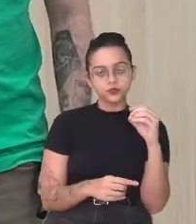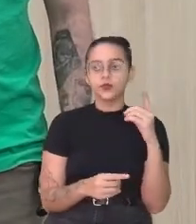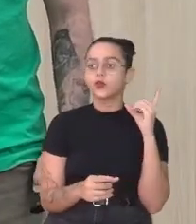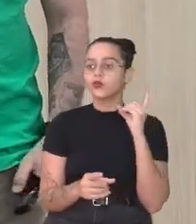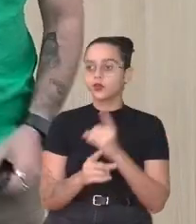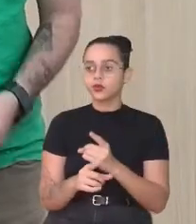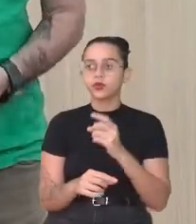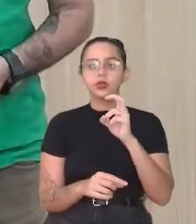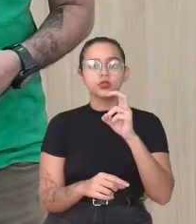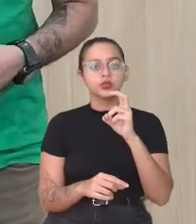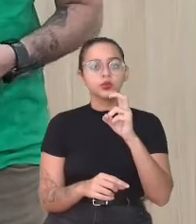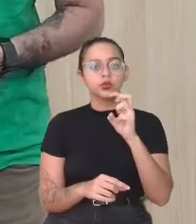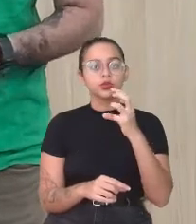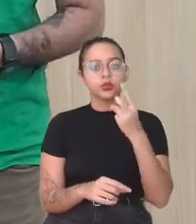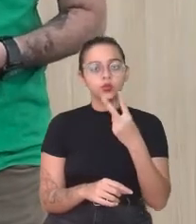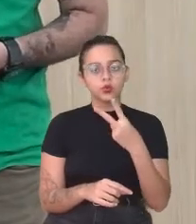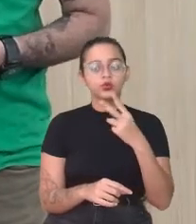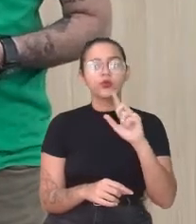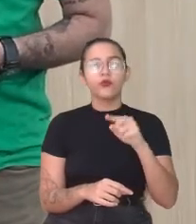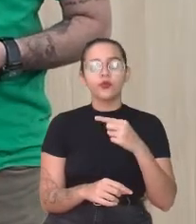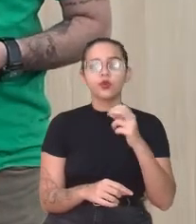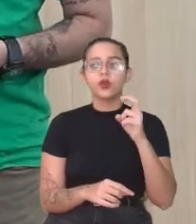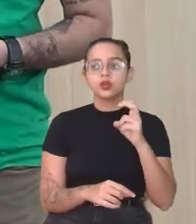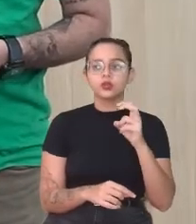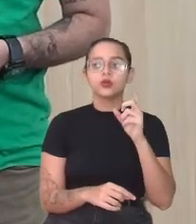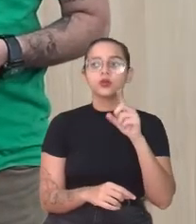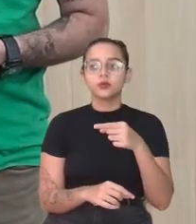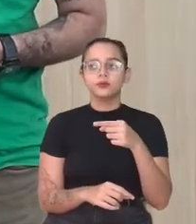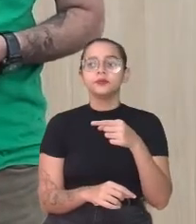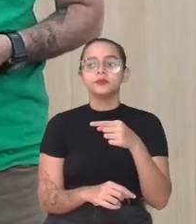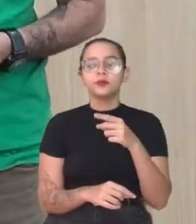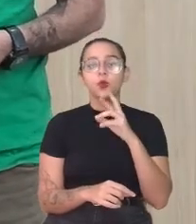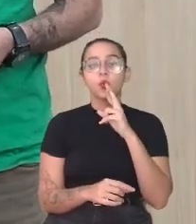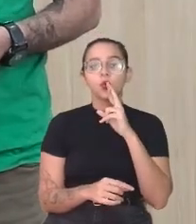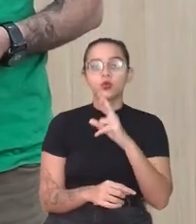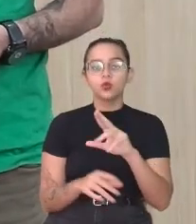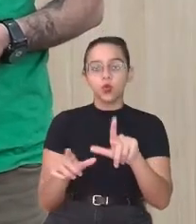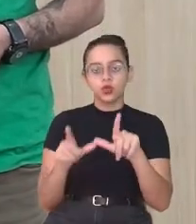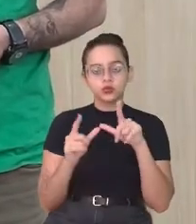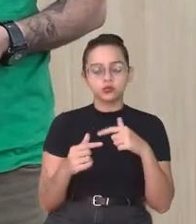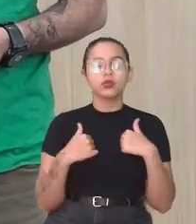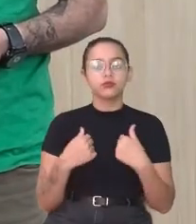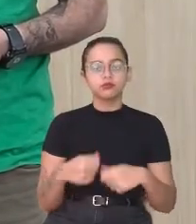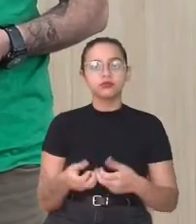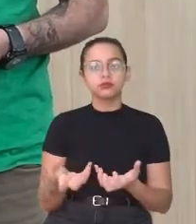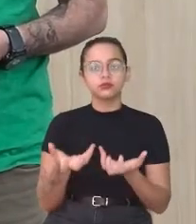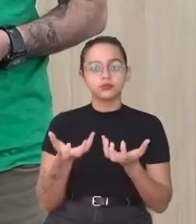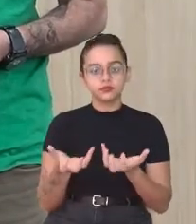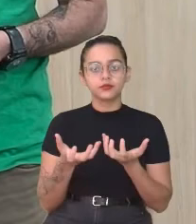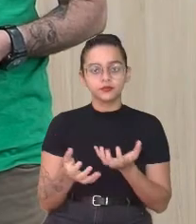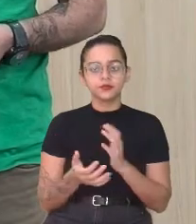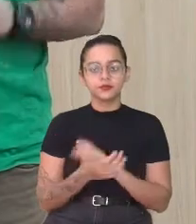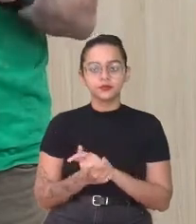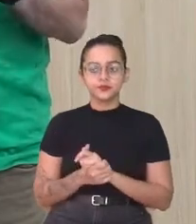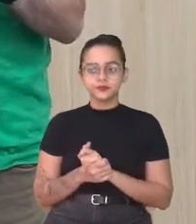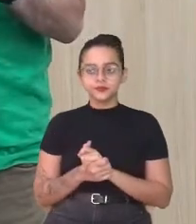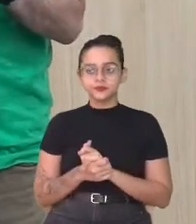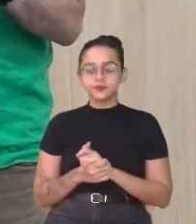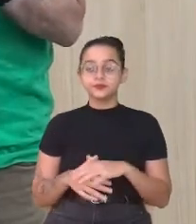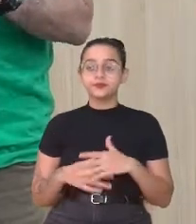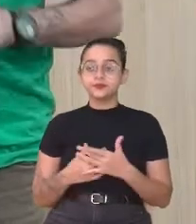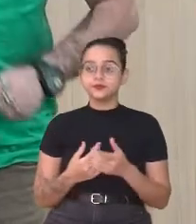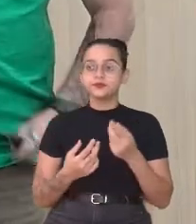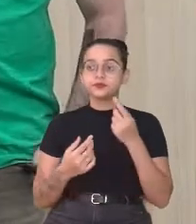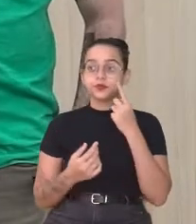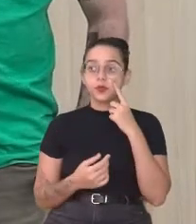vou encontrar 52,5, que é, no caso aí, o resultado que eu pretendo determinar. Então, dá uma